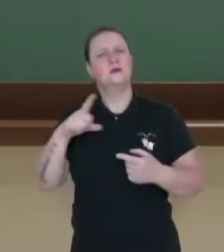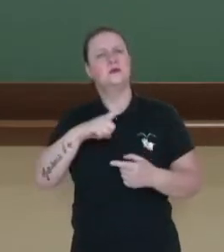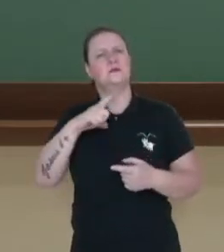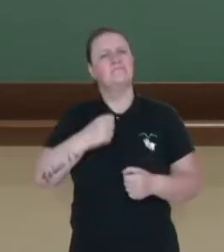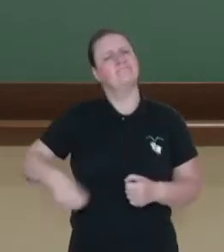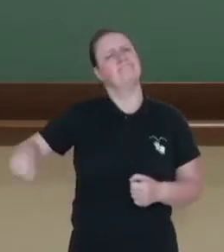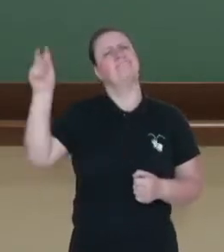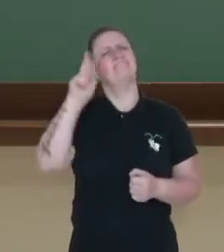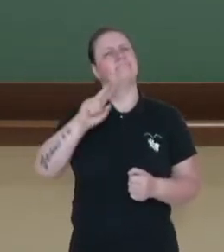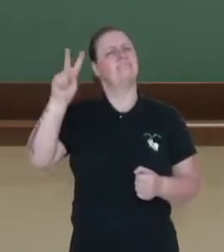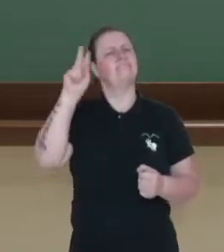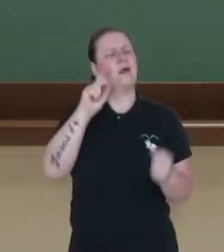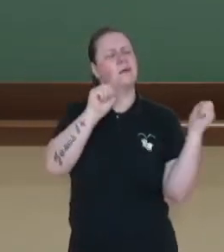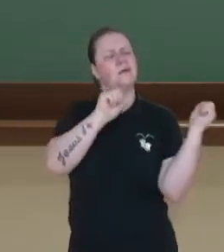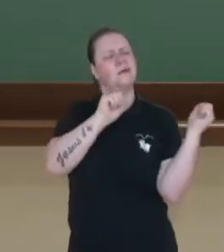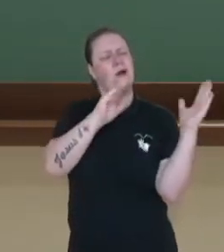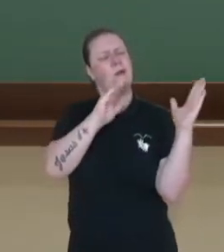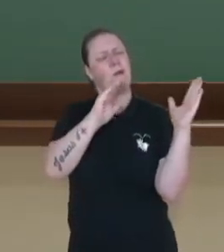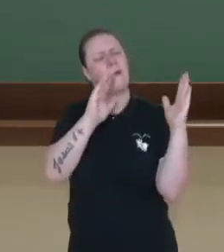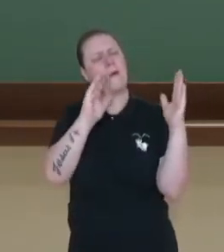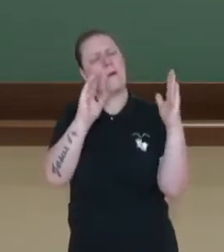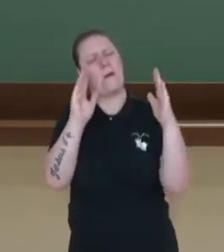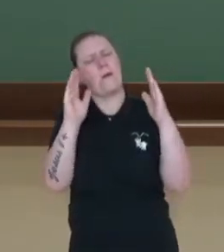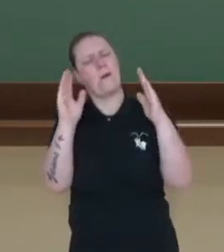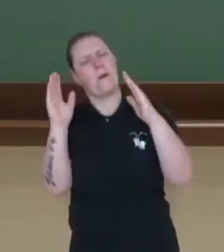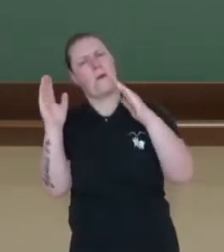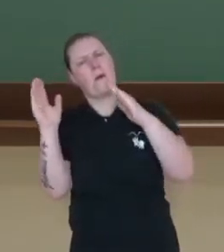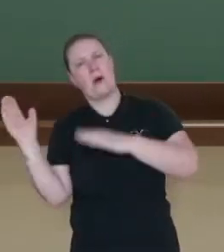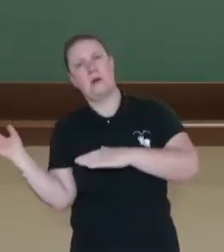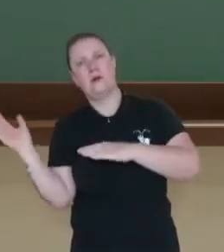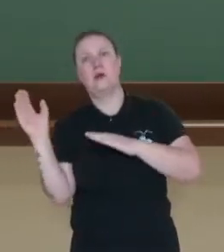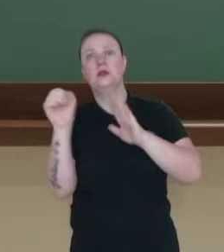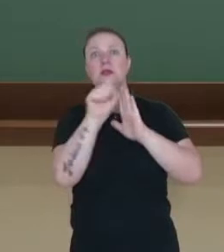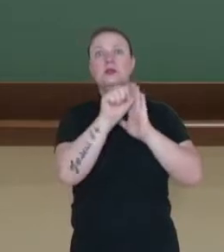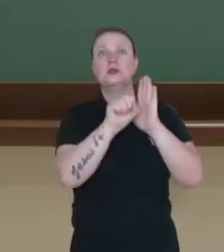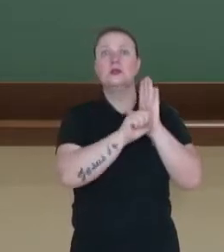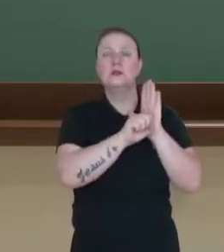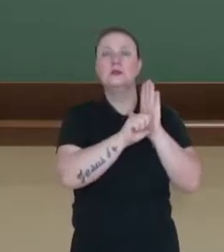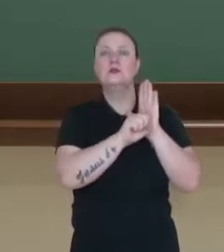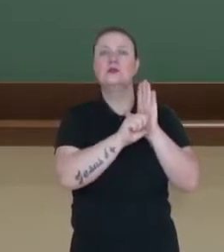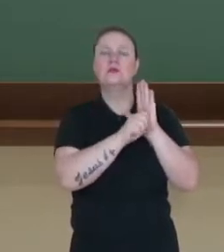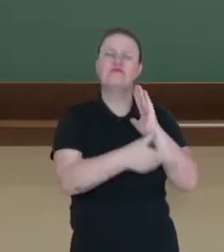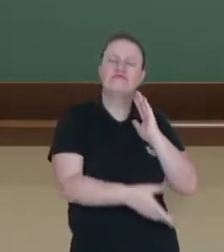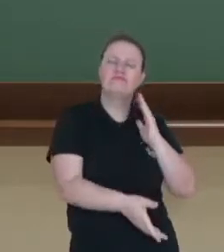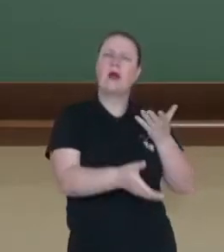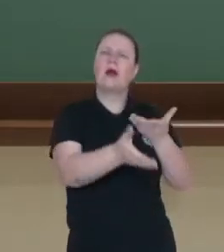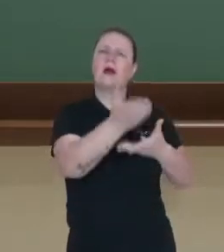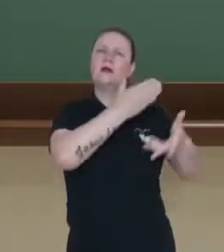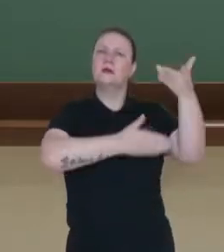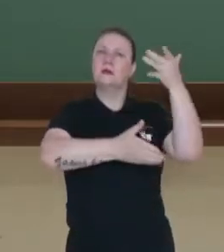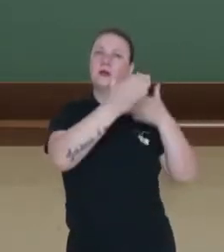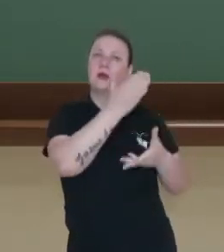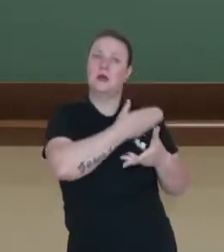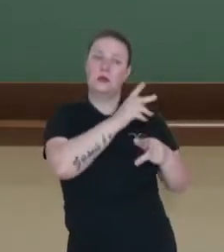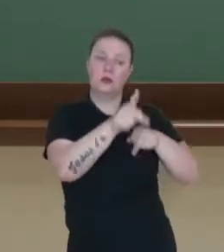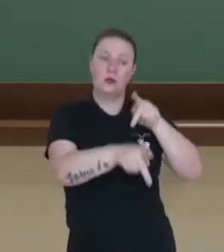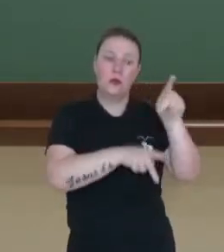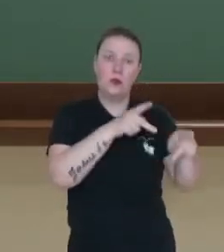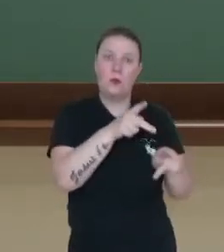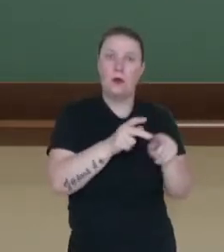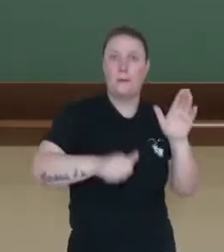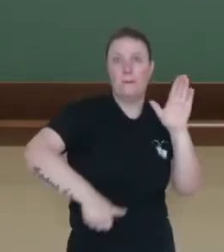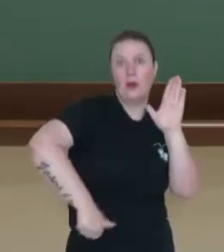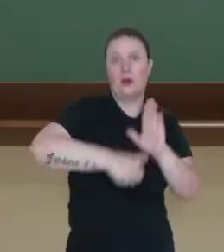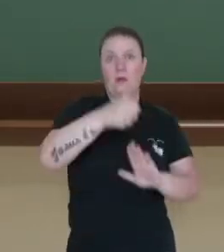história aí de milhares de séculos, desde os povos originários que aqui estavam, quando da chegada, né, dos